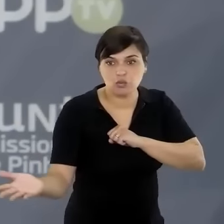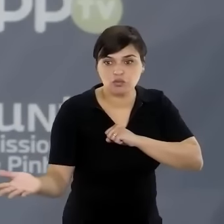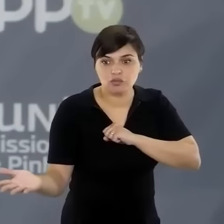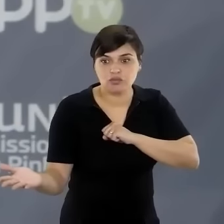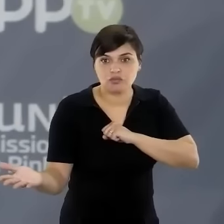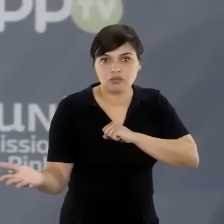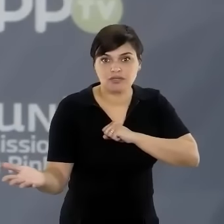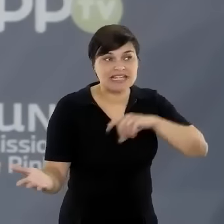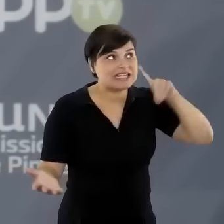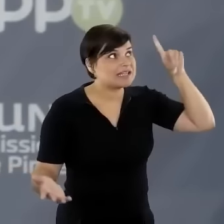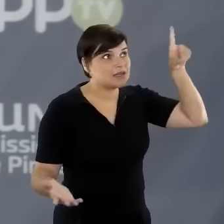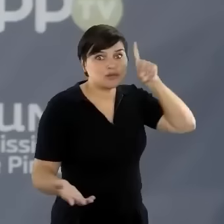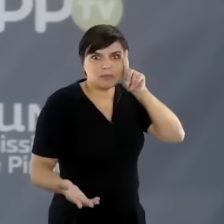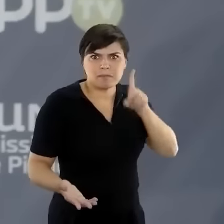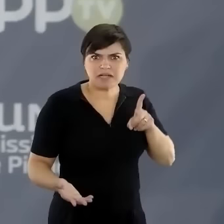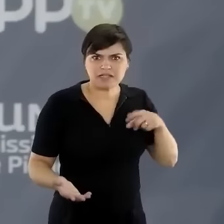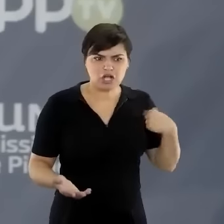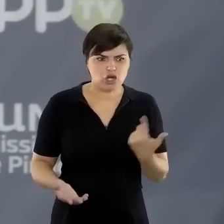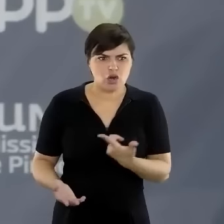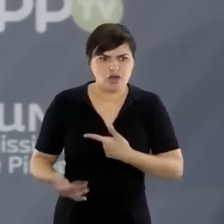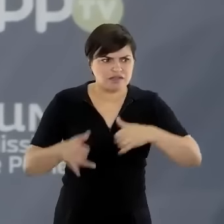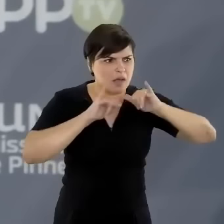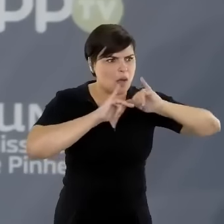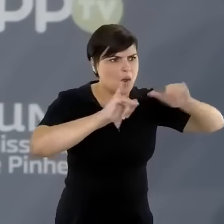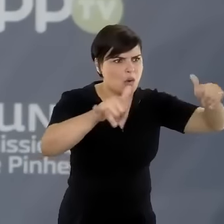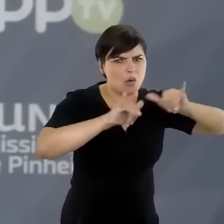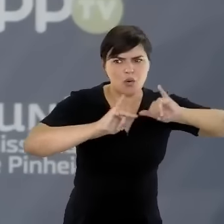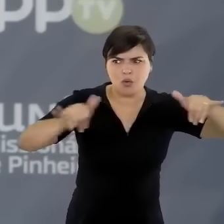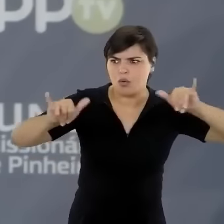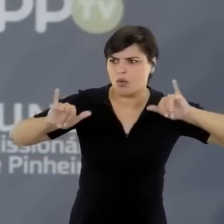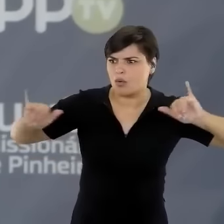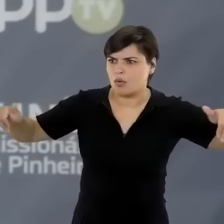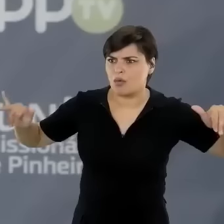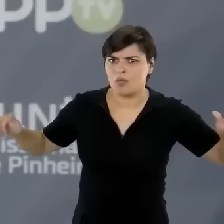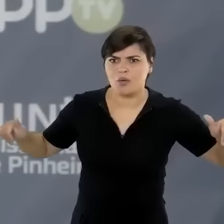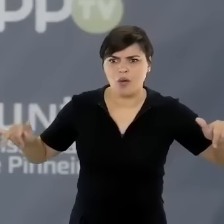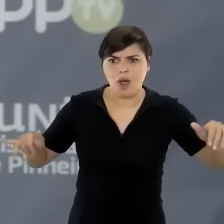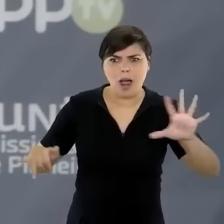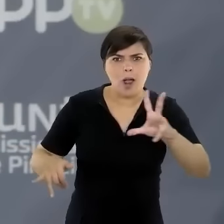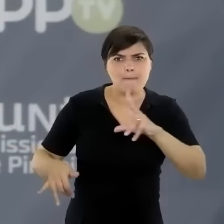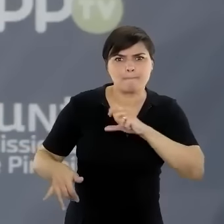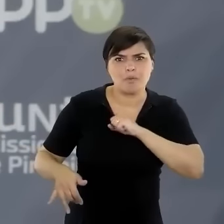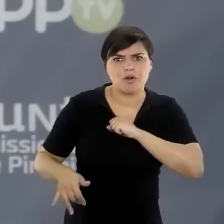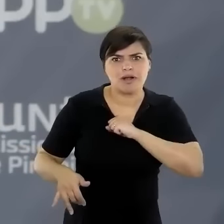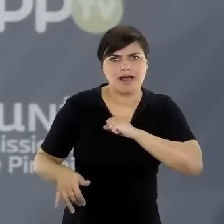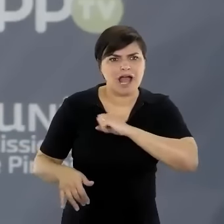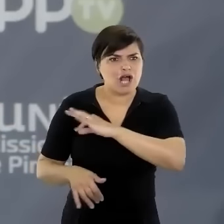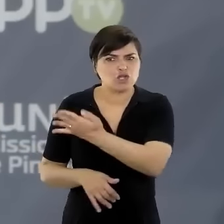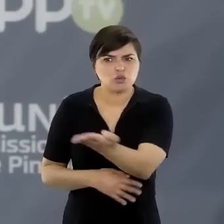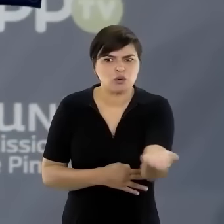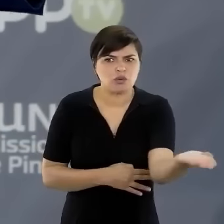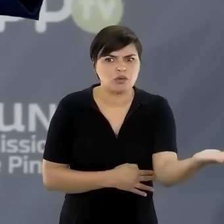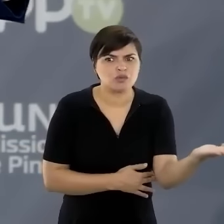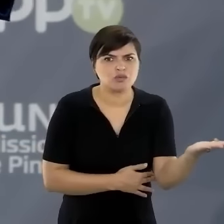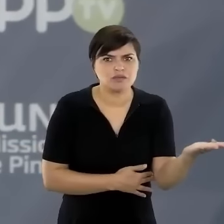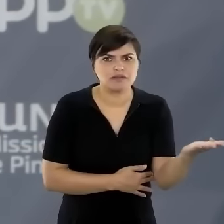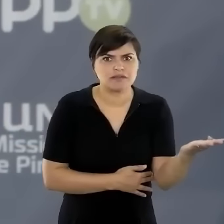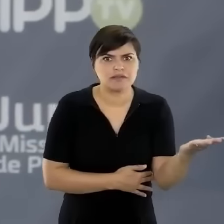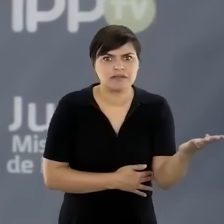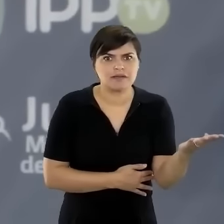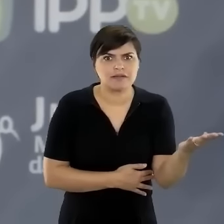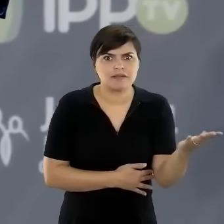envia a todos a levar a esperança do Evangelho a todos e dar-nos